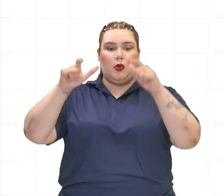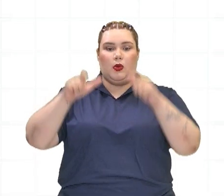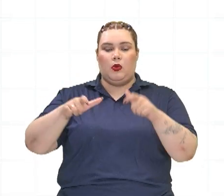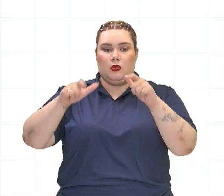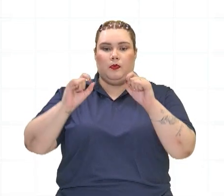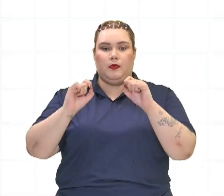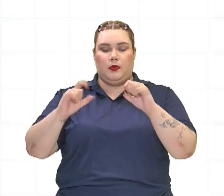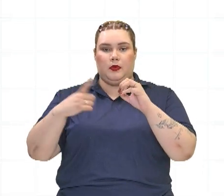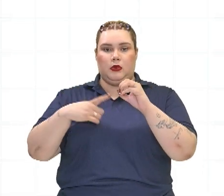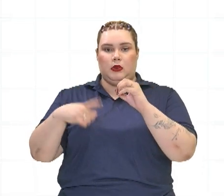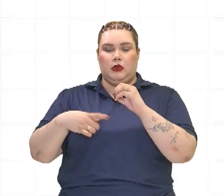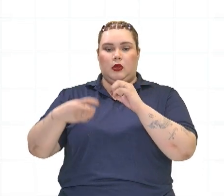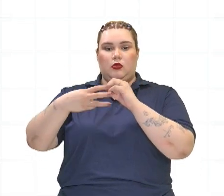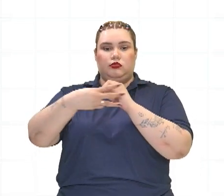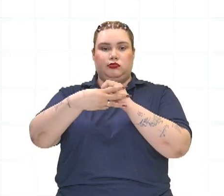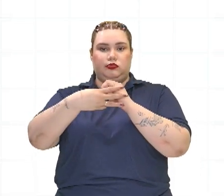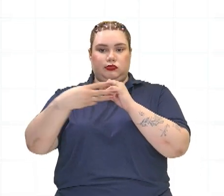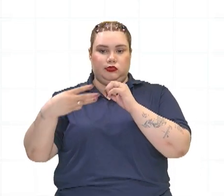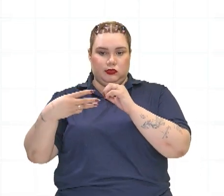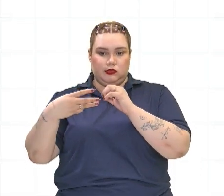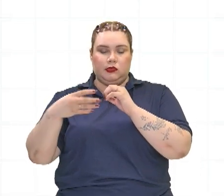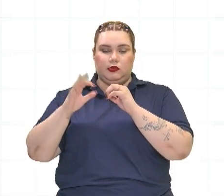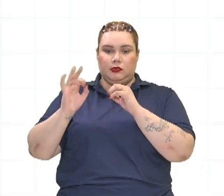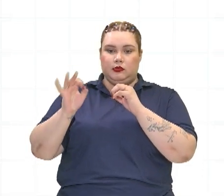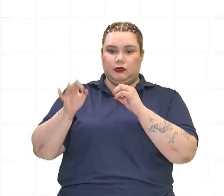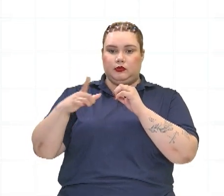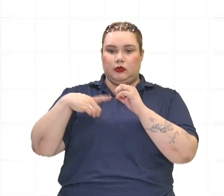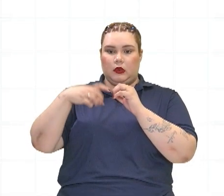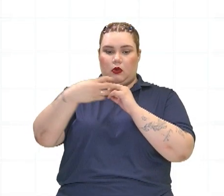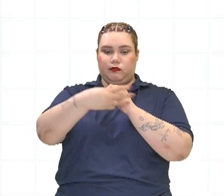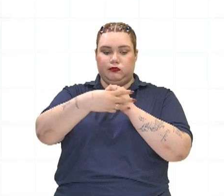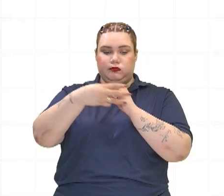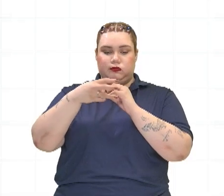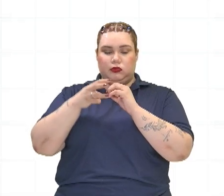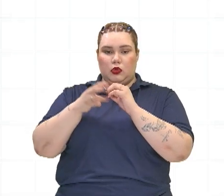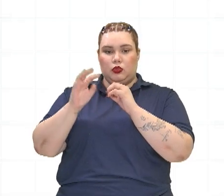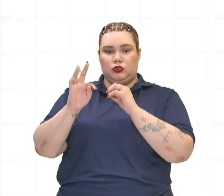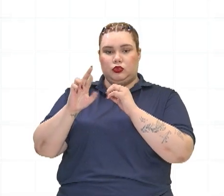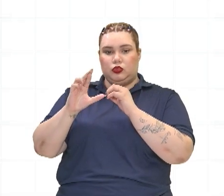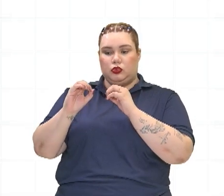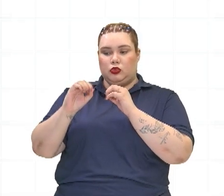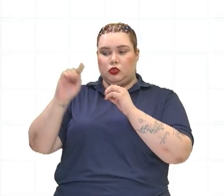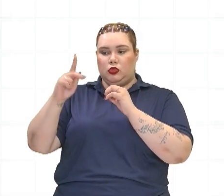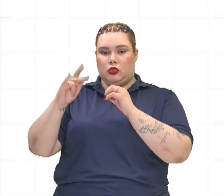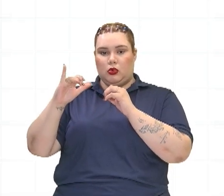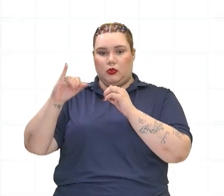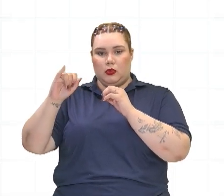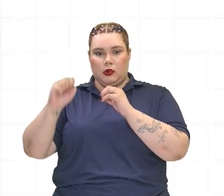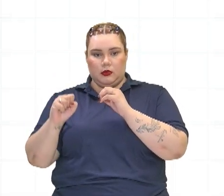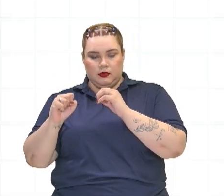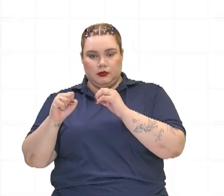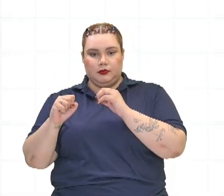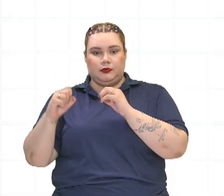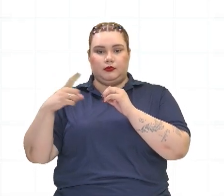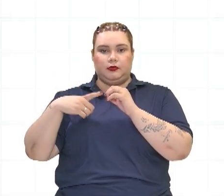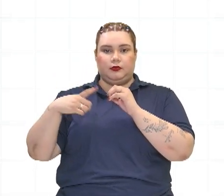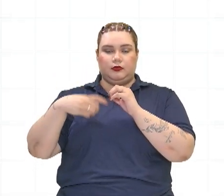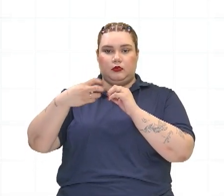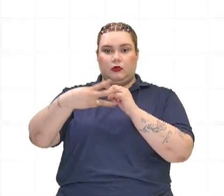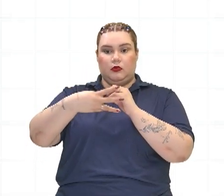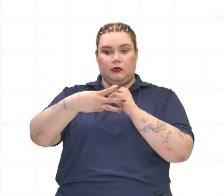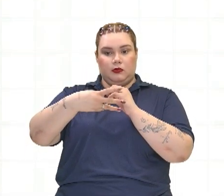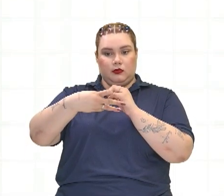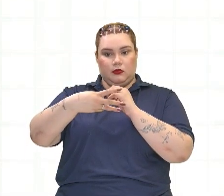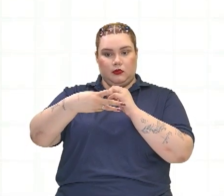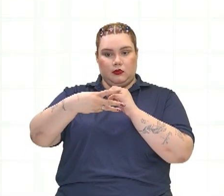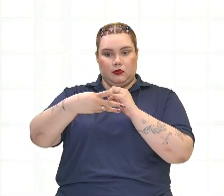os trópicos, né? Como a gente pôde observar, a gente consegue observar aí na imagem, entre os trópicos de